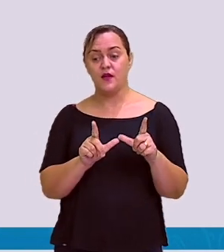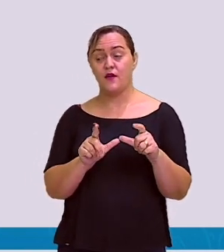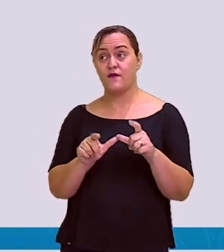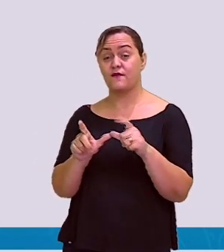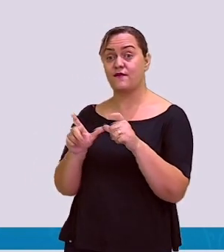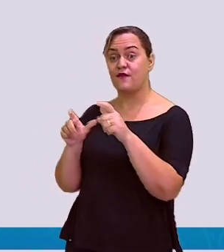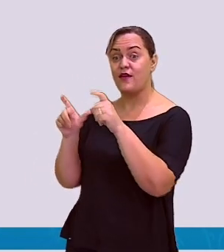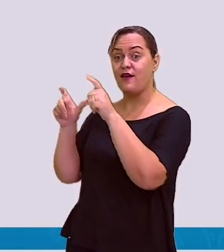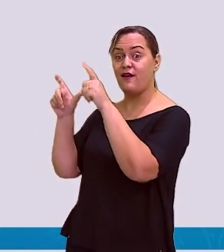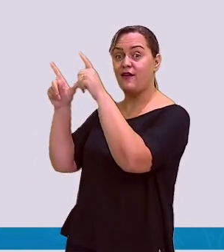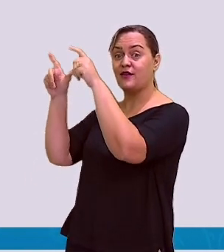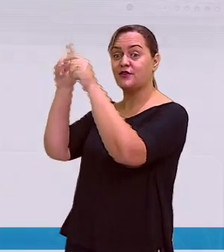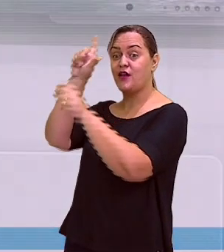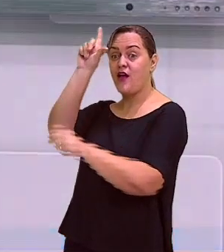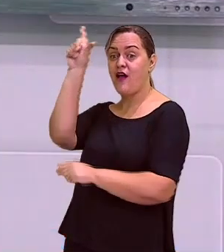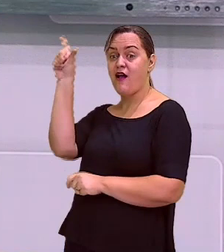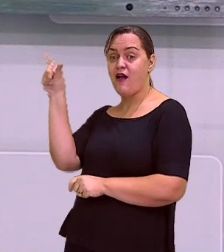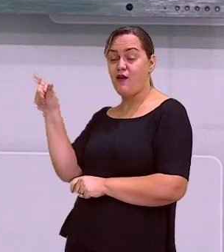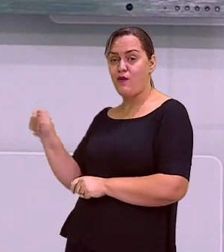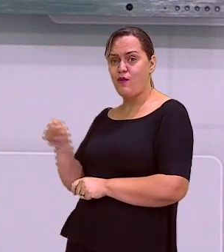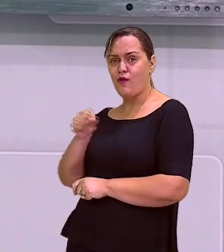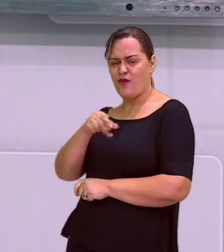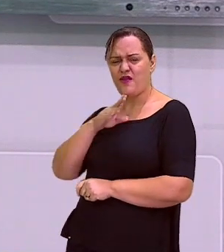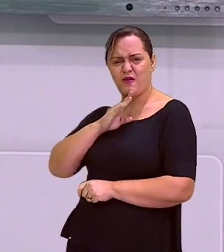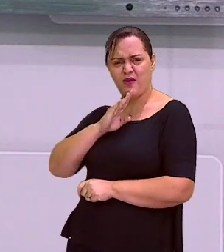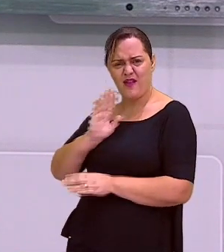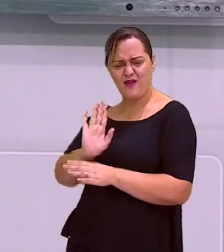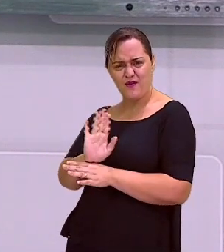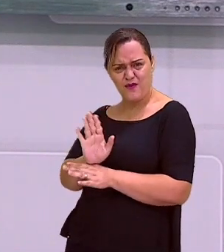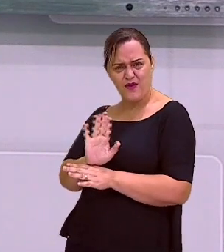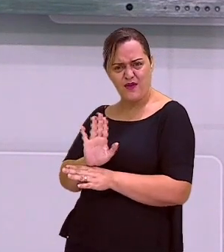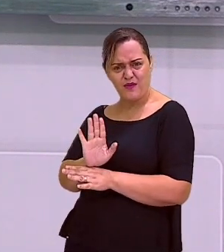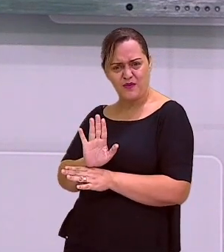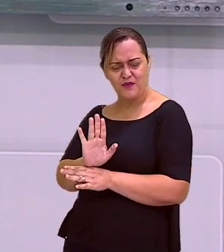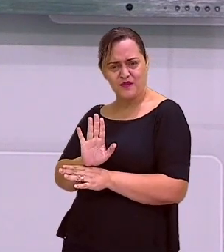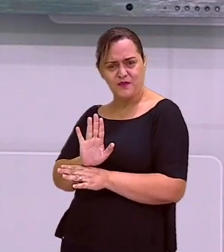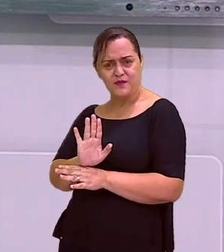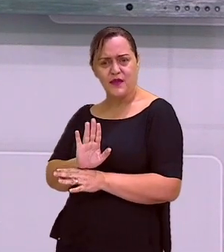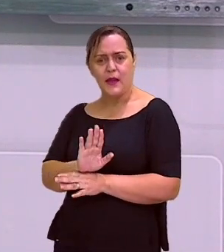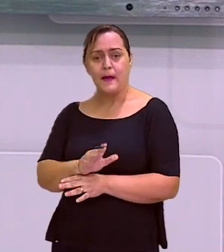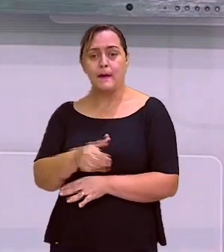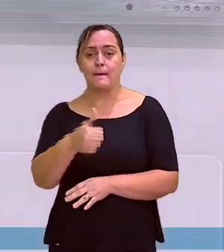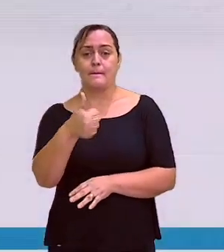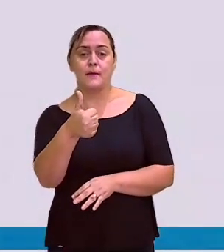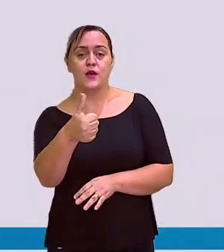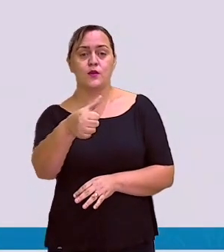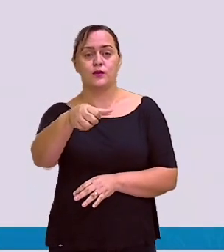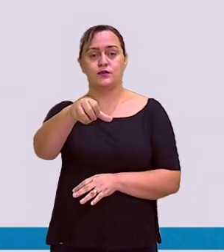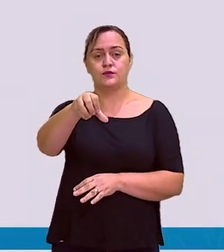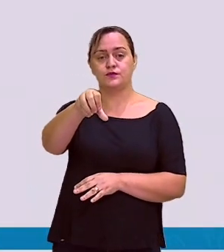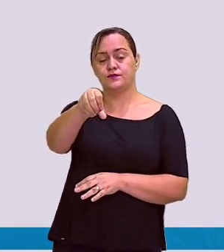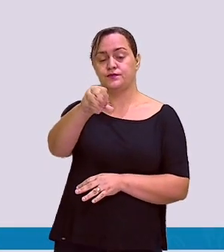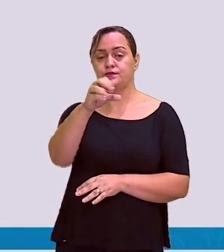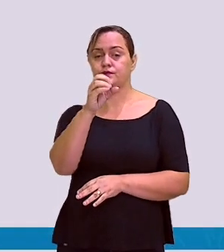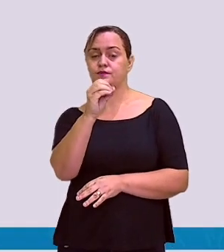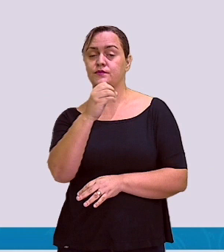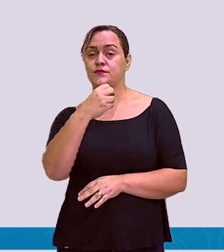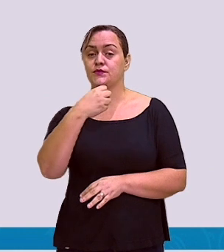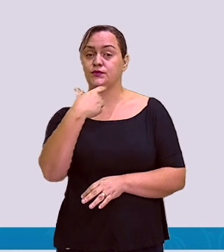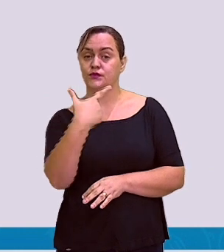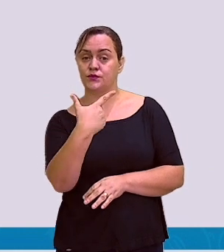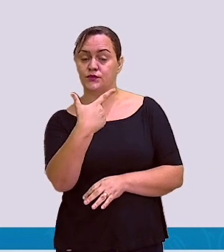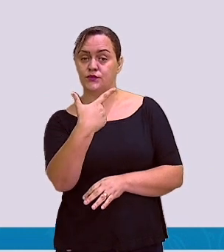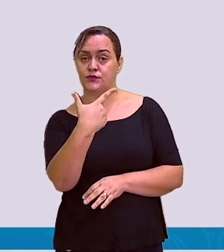Viagem à Lua. Você já ouviu falar demais desse filme, já? Em 1902 foi exibido o filme Viagem à